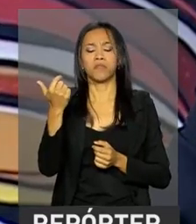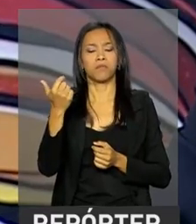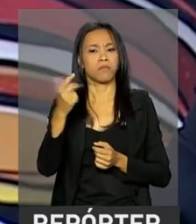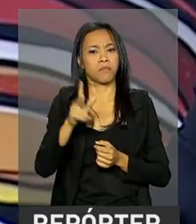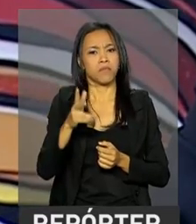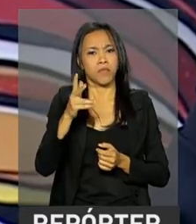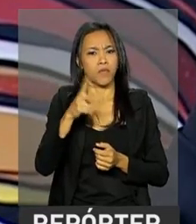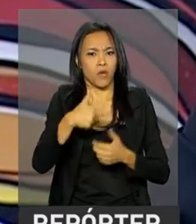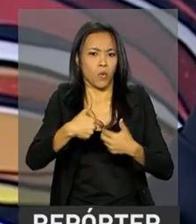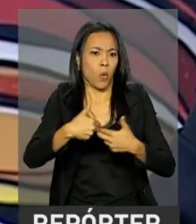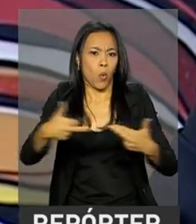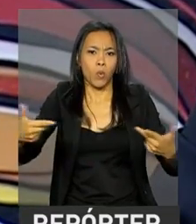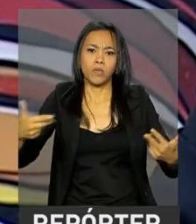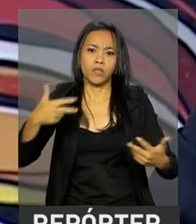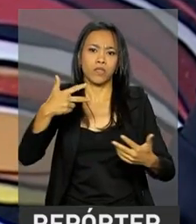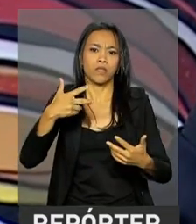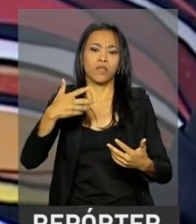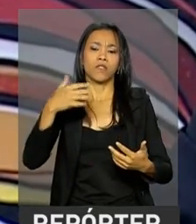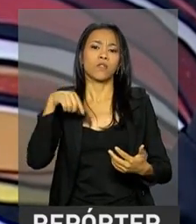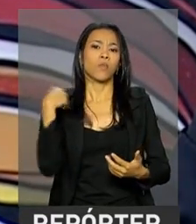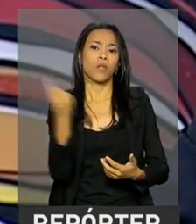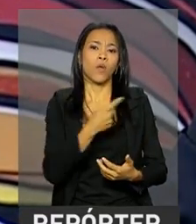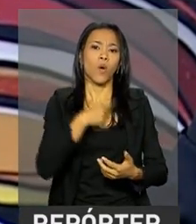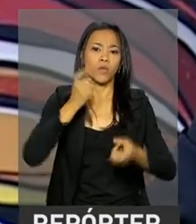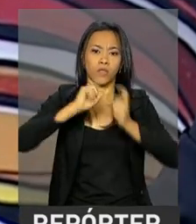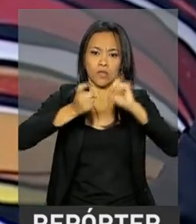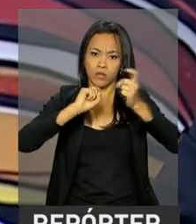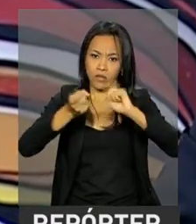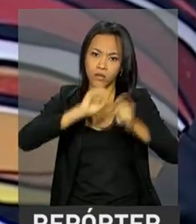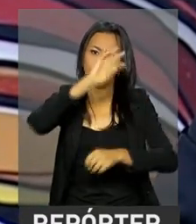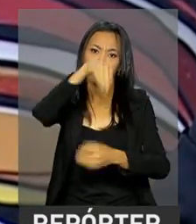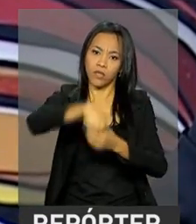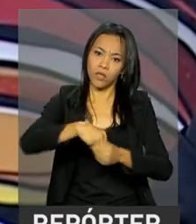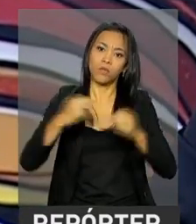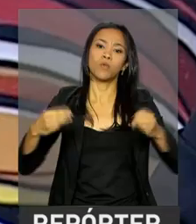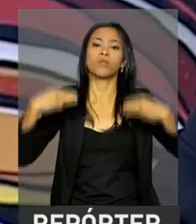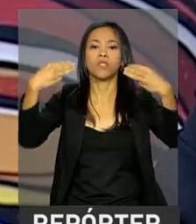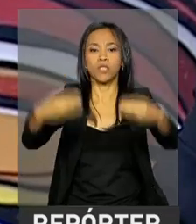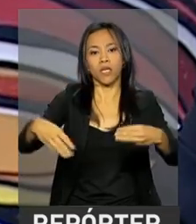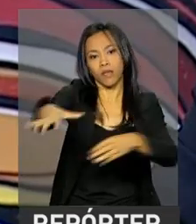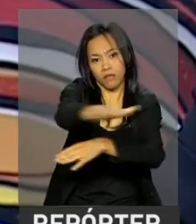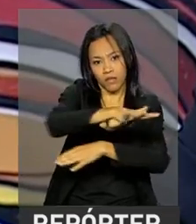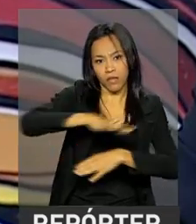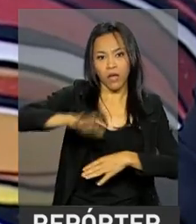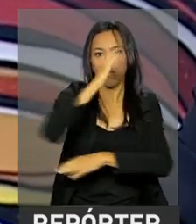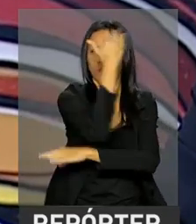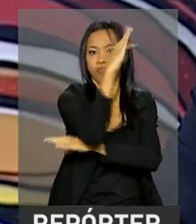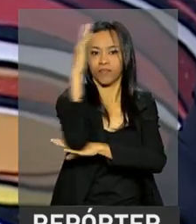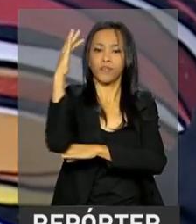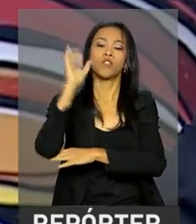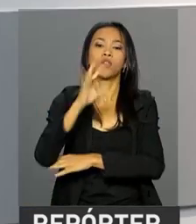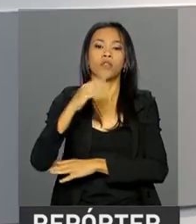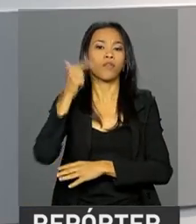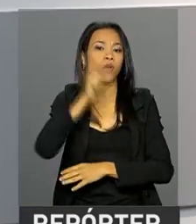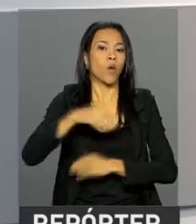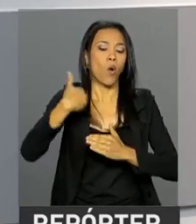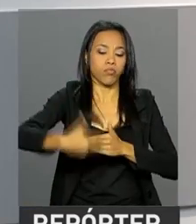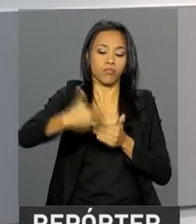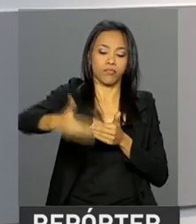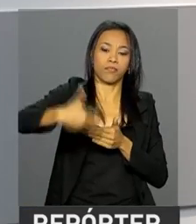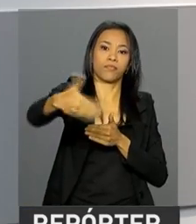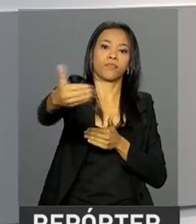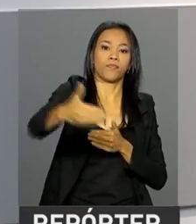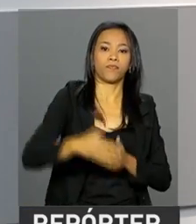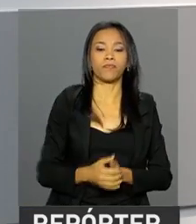retrocesso no governo Temer sobre a nossa gestão no Ministério na área ambiental. Ao contrário, só houve avanços.